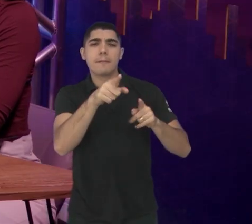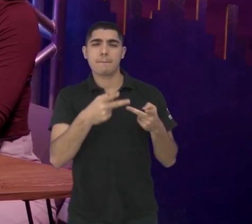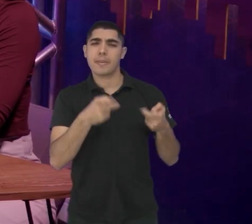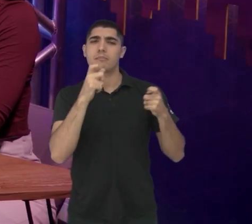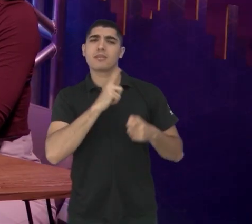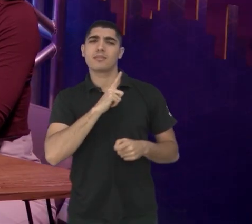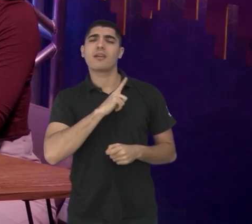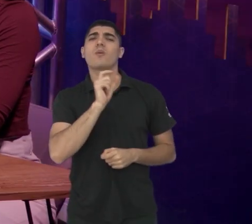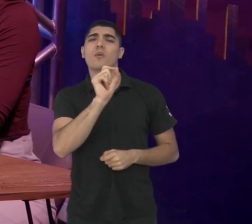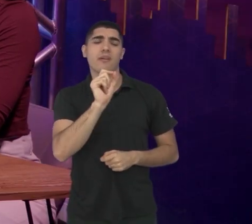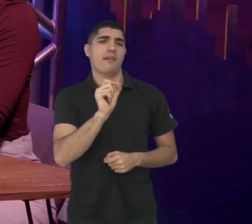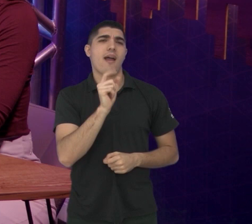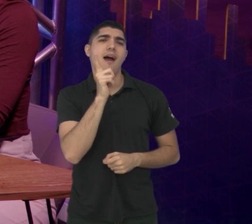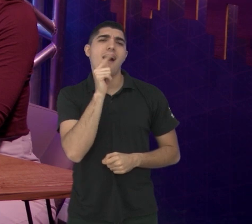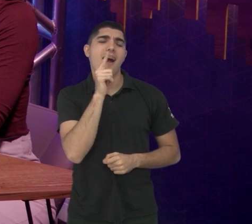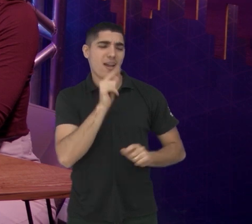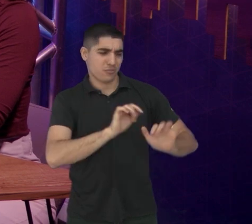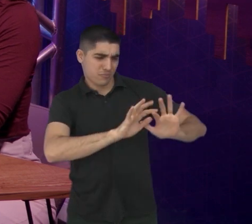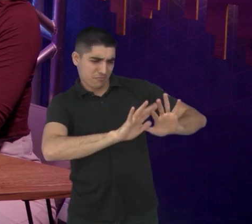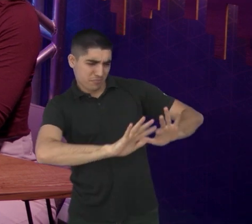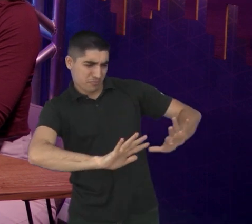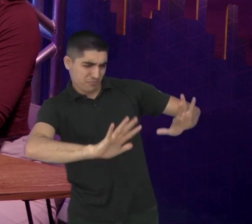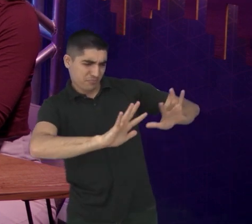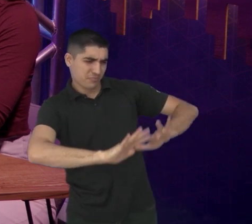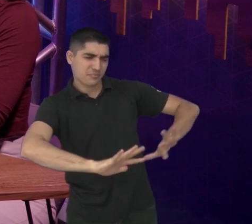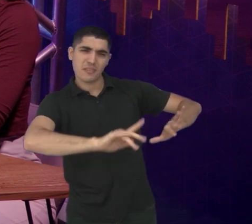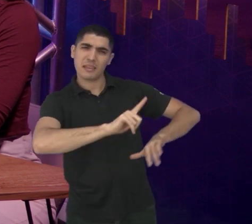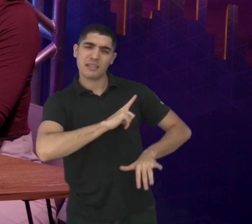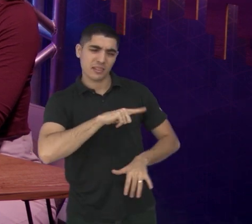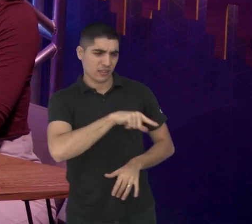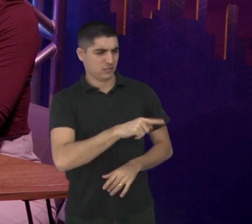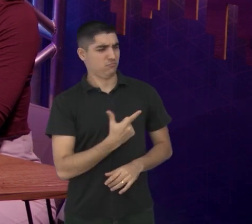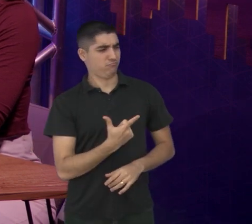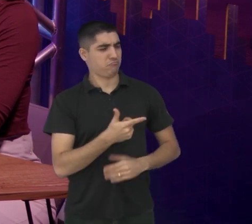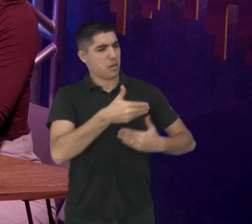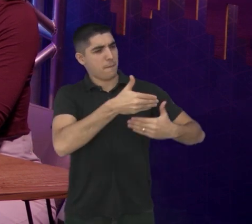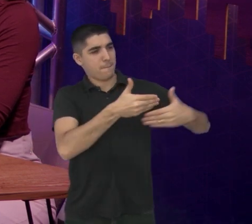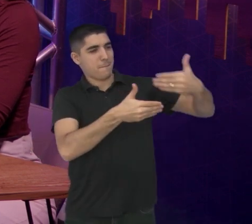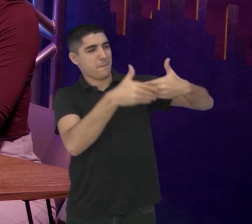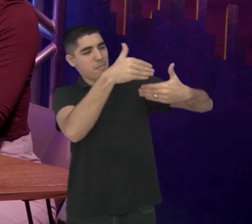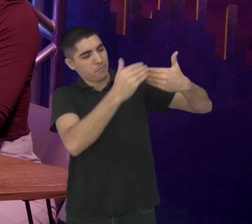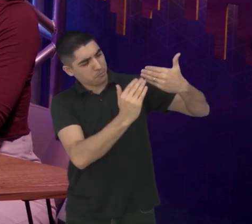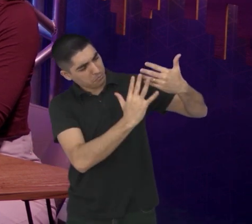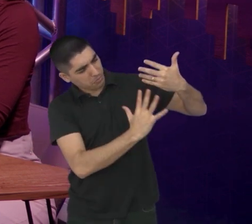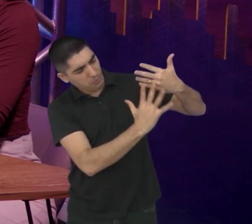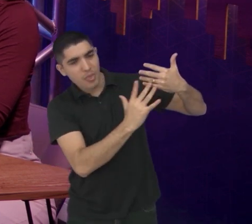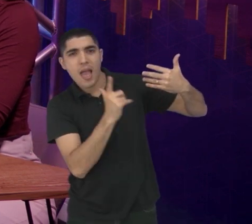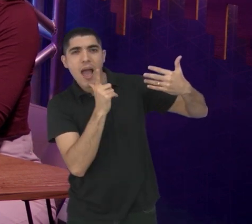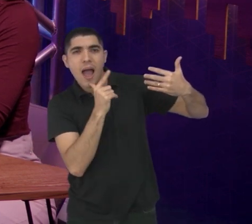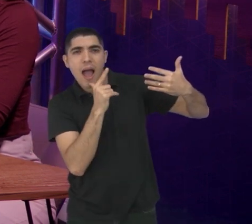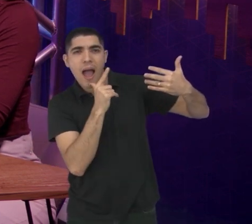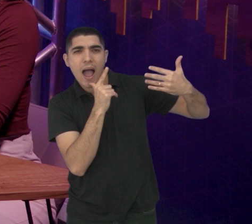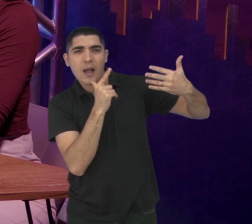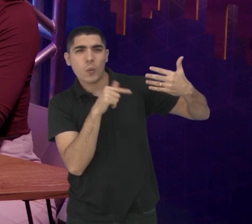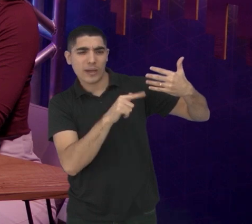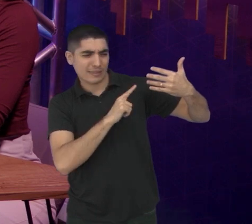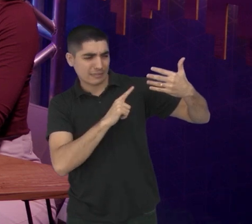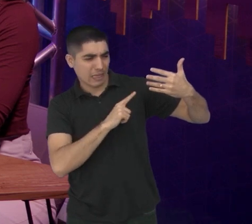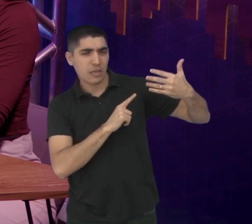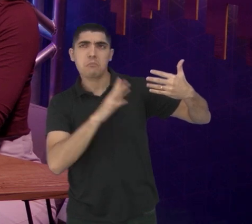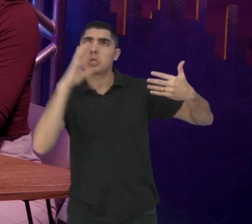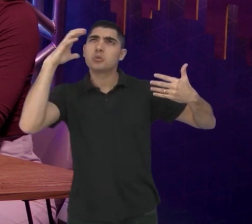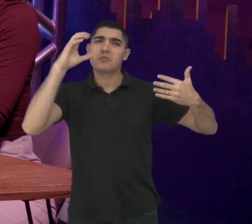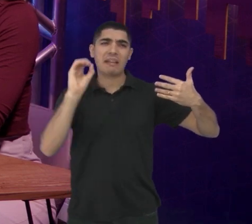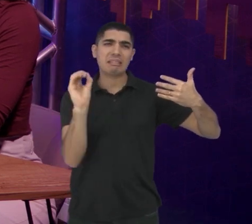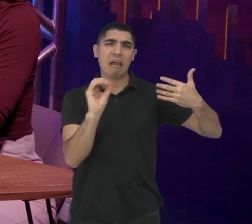último, infiltração. Então, por exemplo, se perto da sua casa tem alguma infiltração, ou mesmo na sua casa, sinal de água barrenta